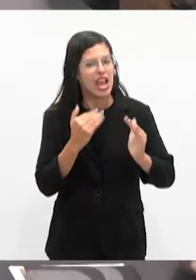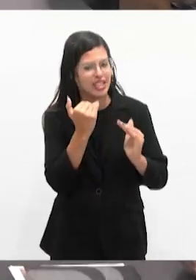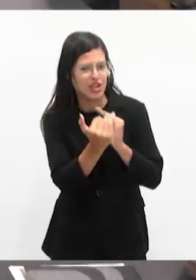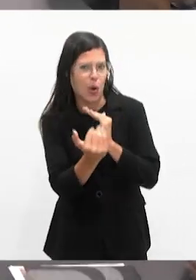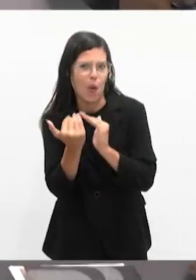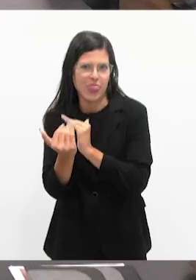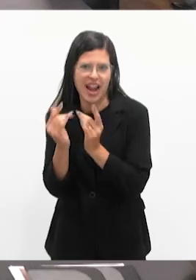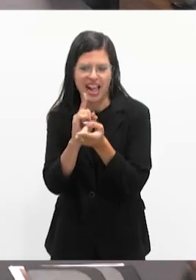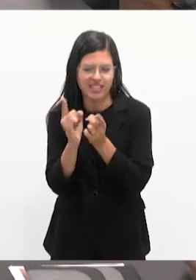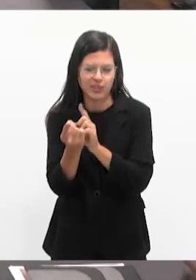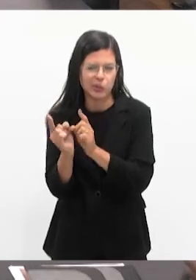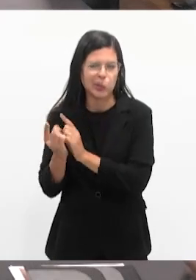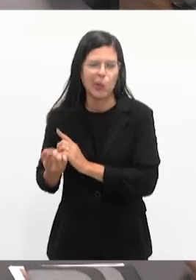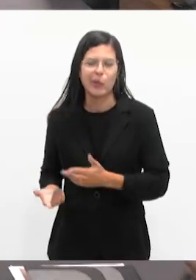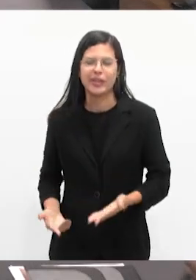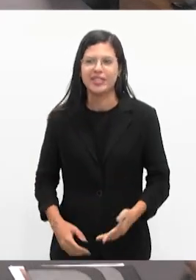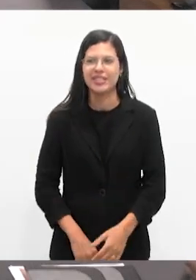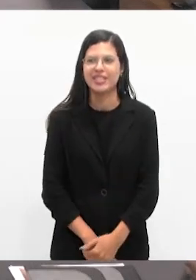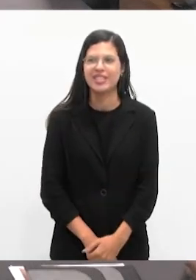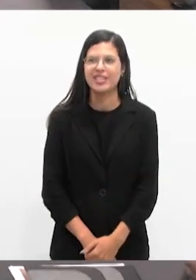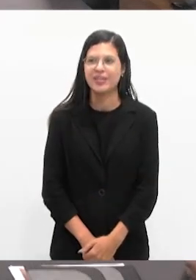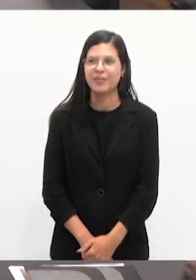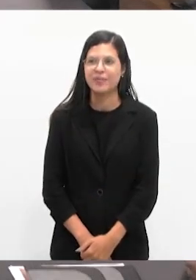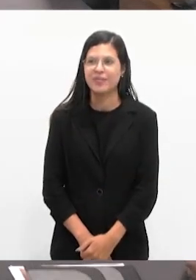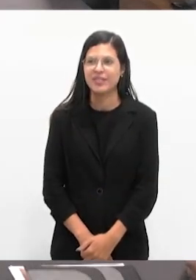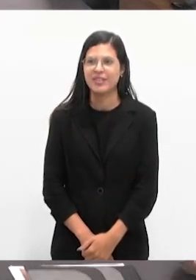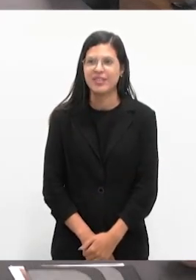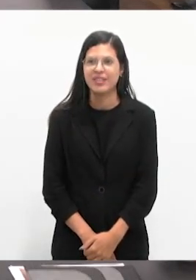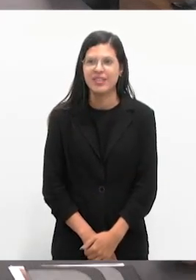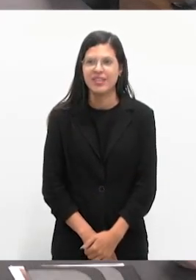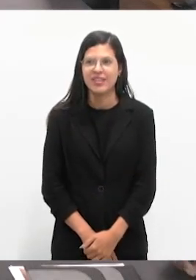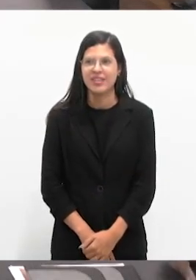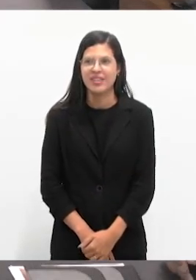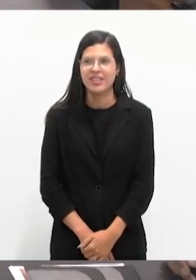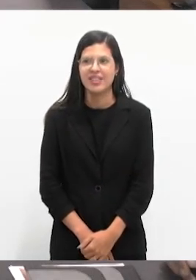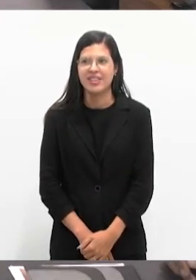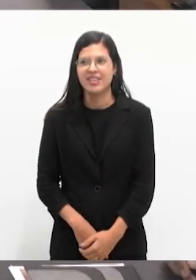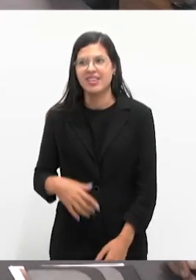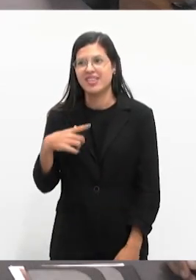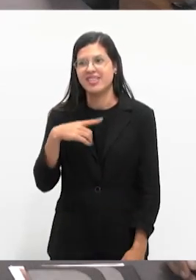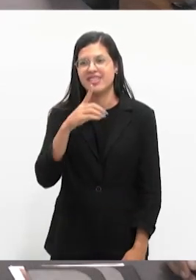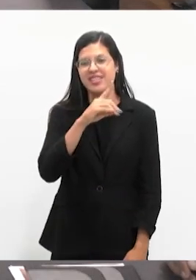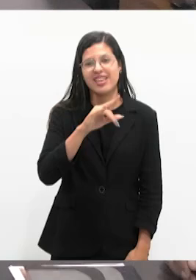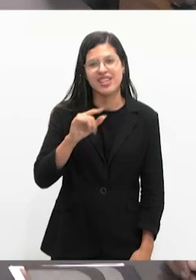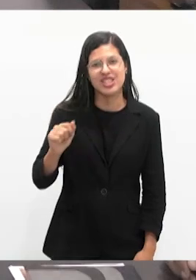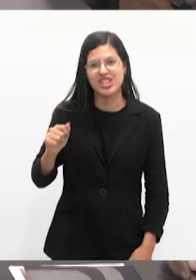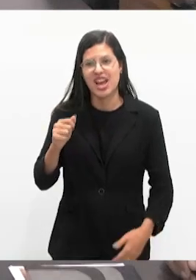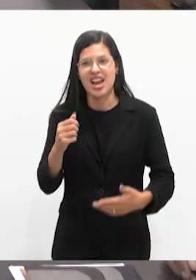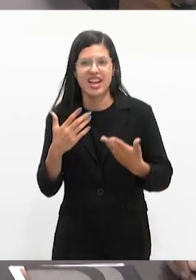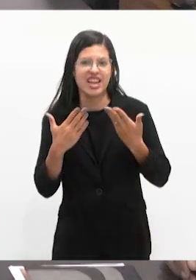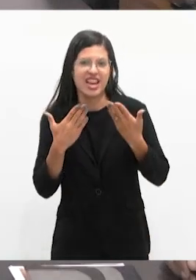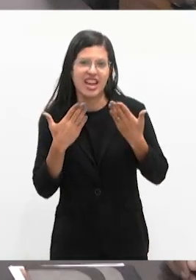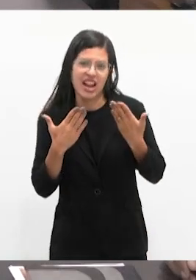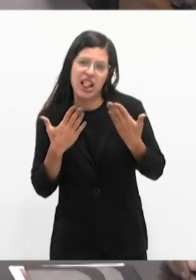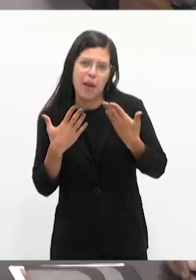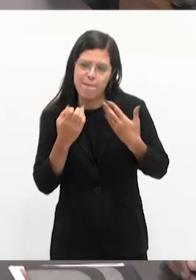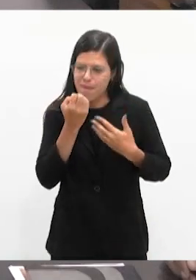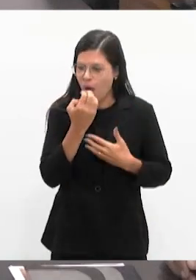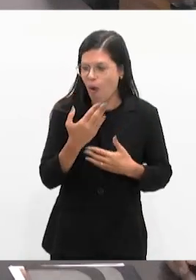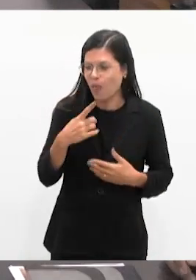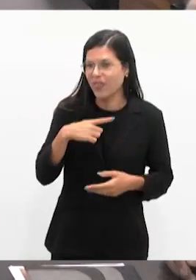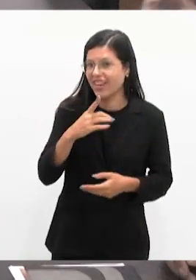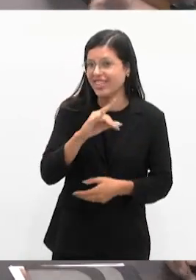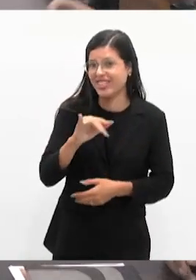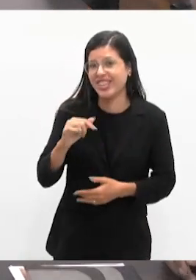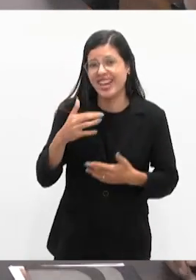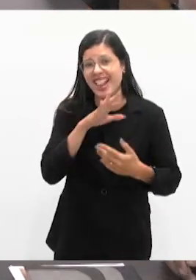segundo o deputado dia- Chico, aqui tem nos dia- bastidores, Tem falou dia que ele é Ruth, tem dia que ele é Isso, Raquel. Então exatamente. depende do dia. Há perfis Ruth e Raquel ali na Mas